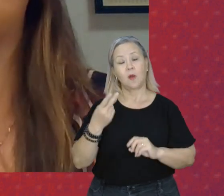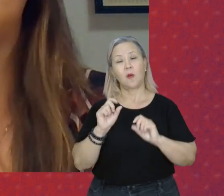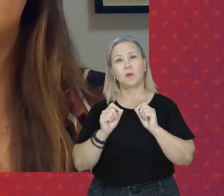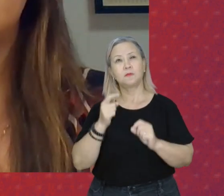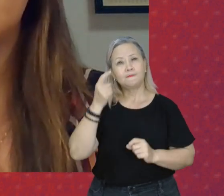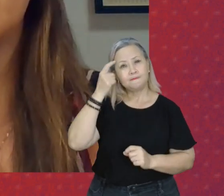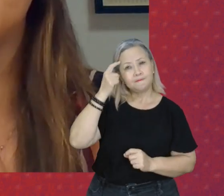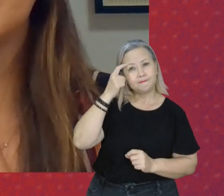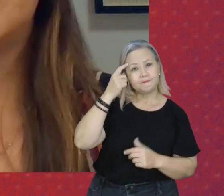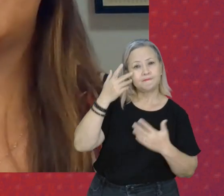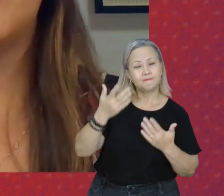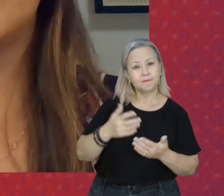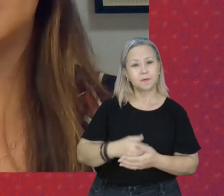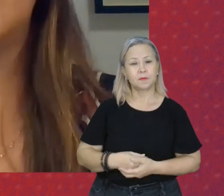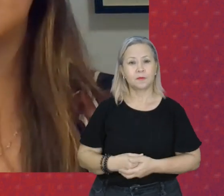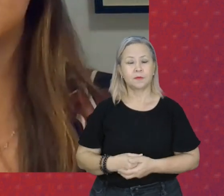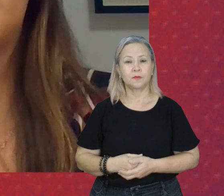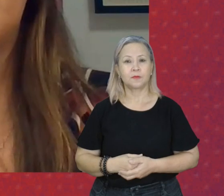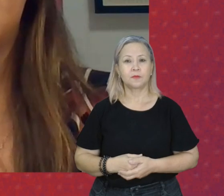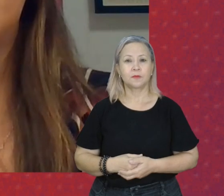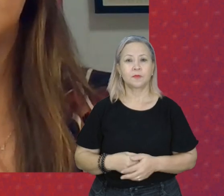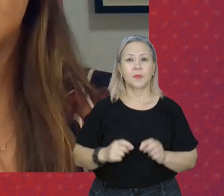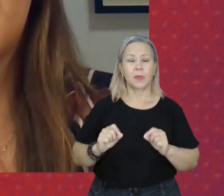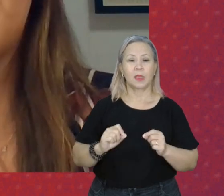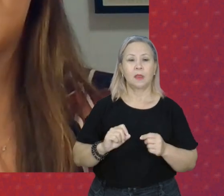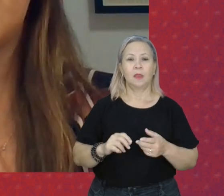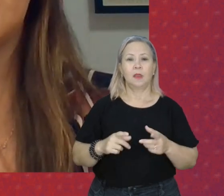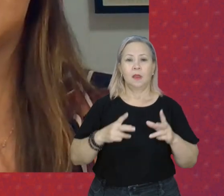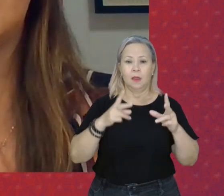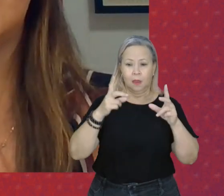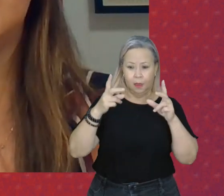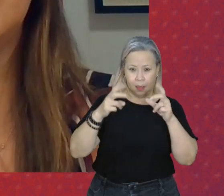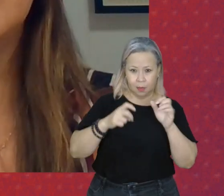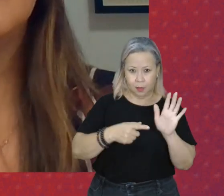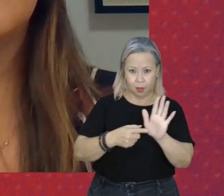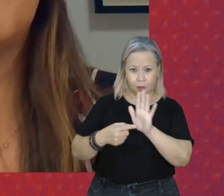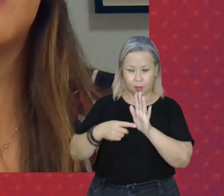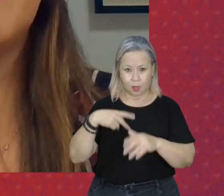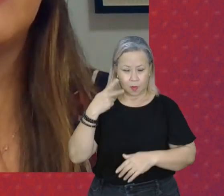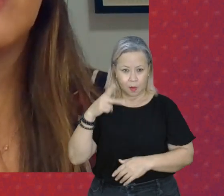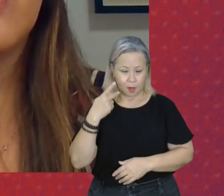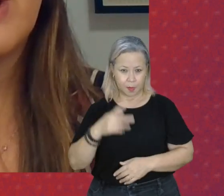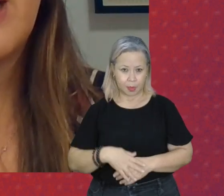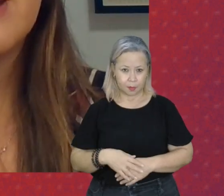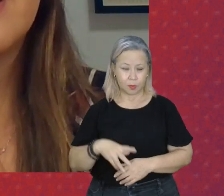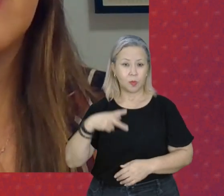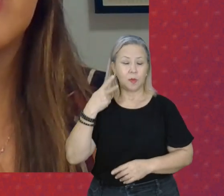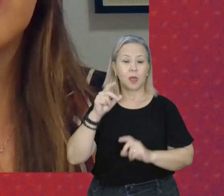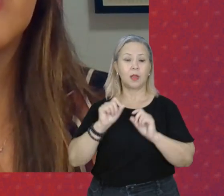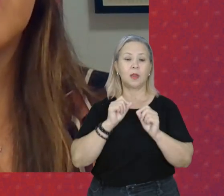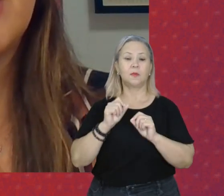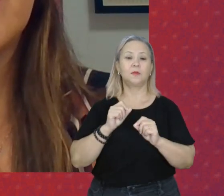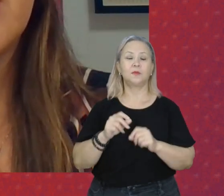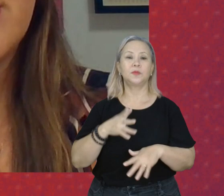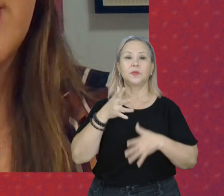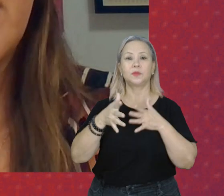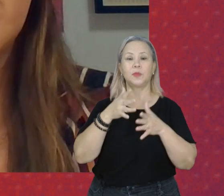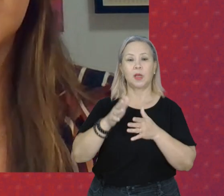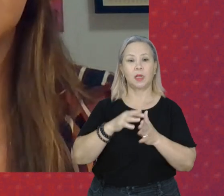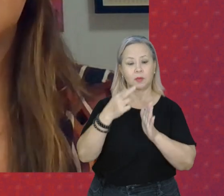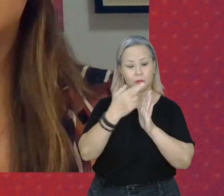a batalhar por isso, e pressionar o nosso parlamento, isso é papel da sociedade civil, que o parlamento colocasse nos seus